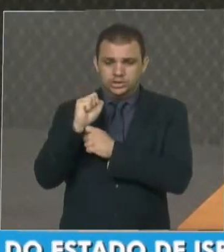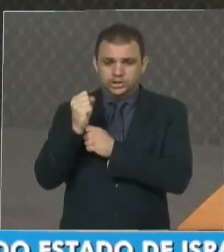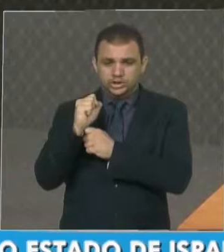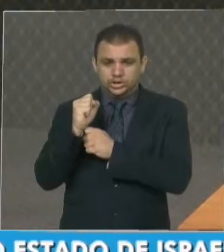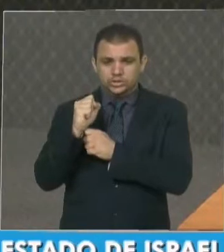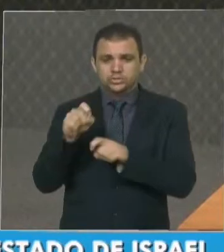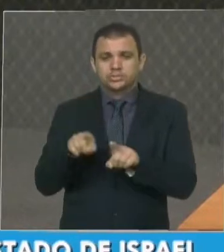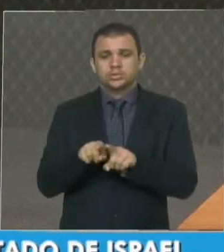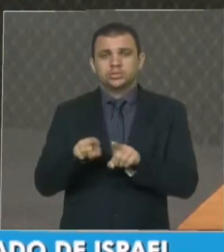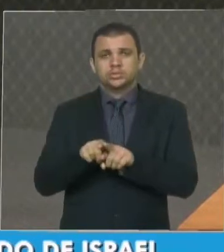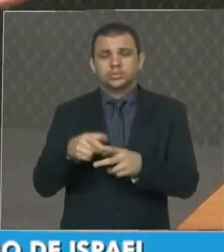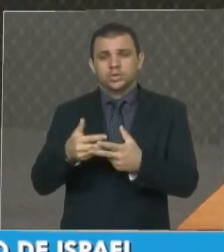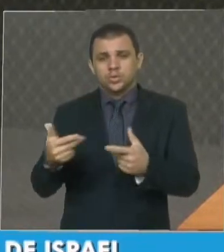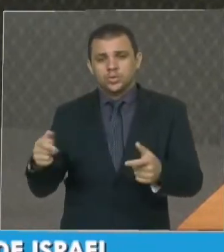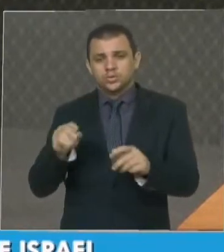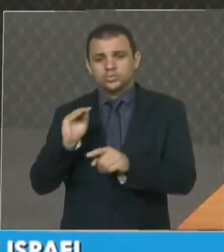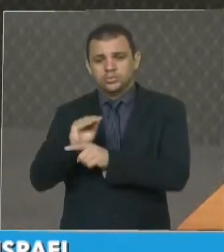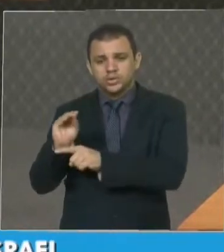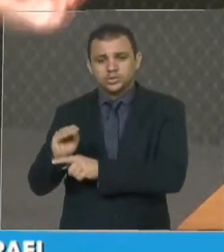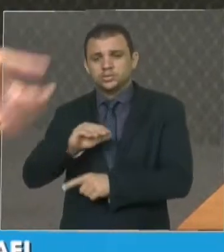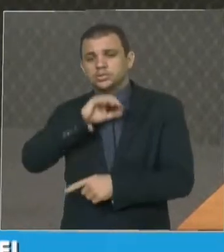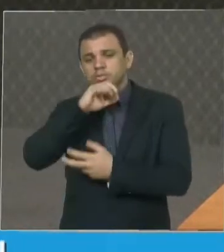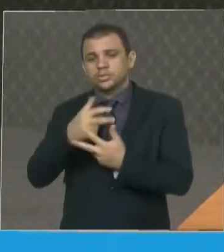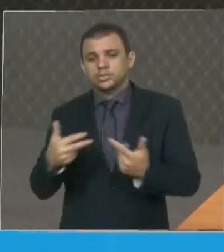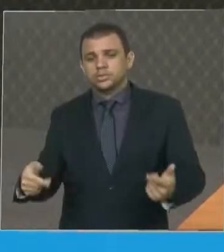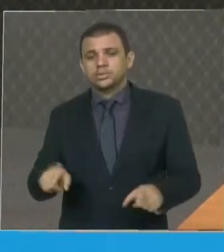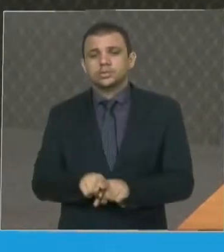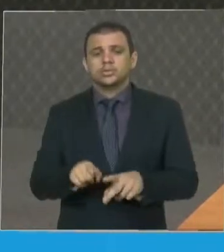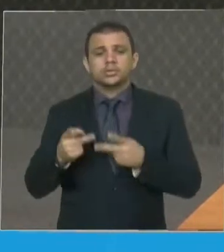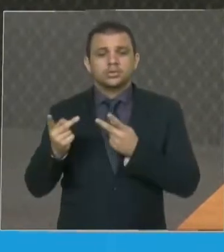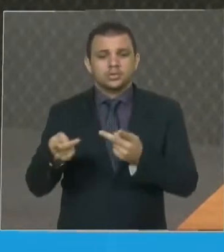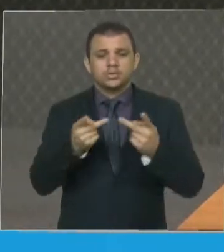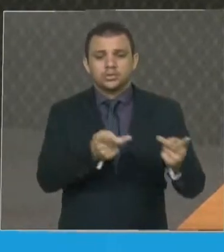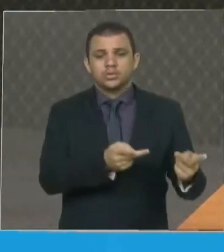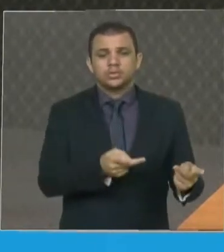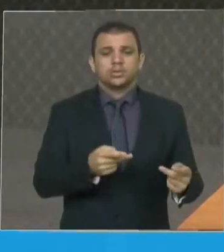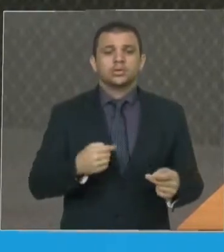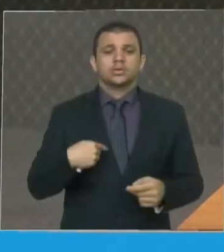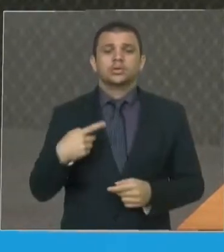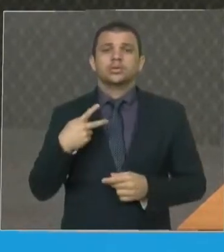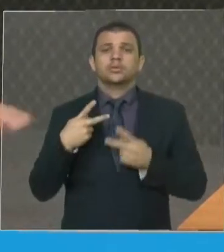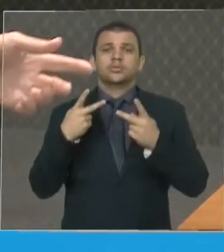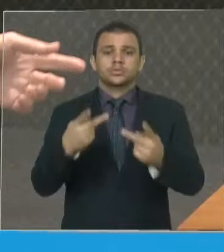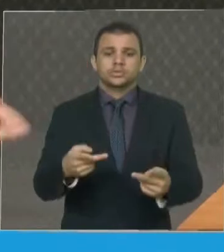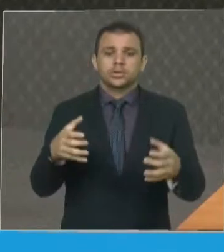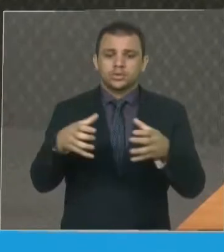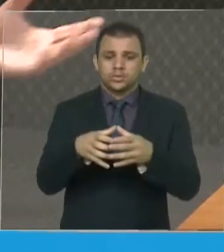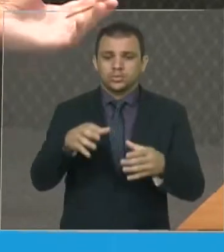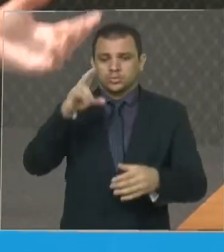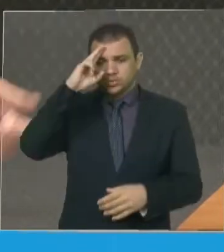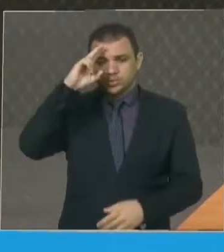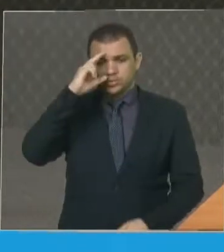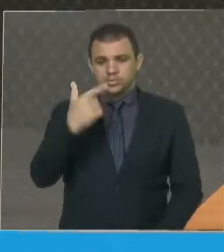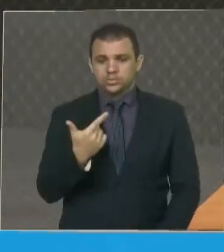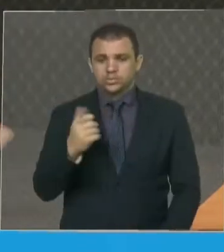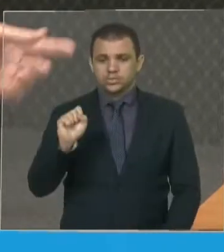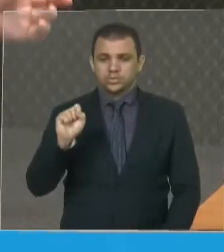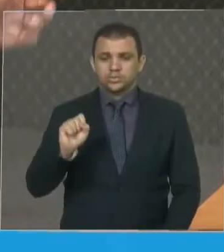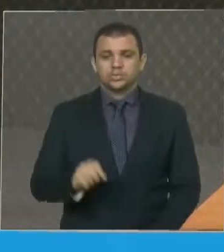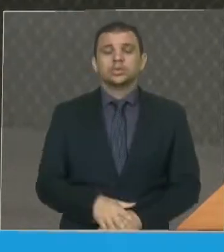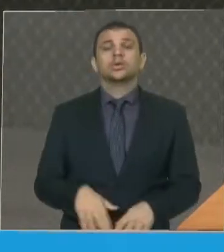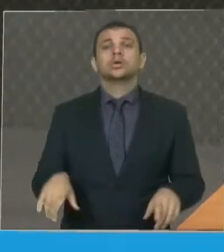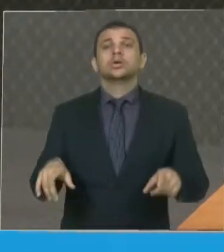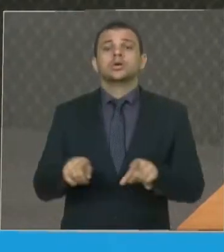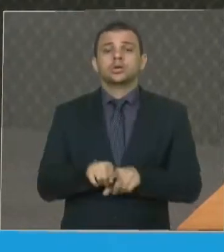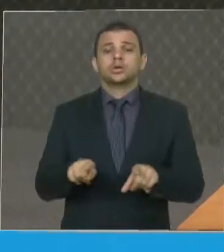da pecuária, um pouco do exército, faz um visito na Batalhão 28. Ele recebeu aqui, depois te